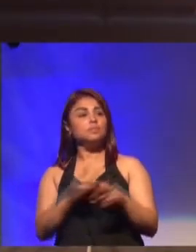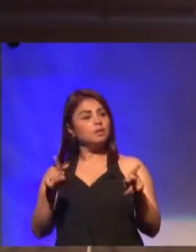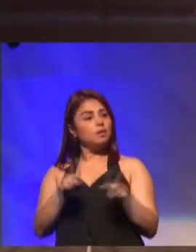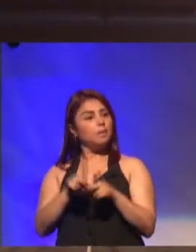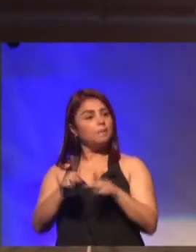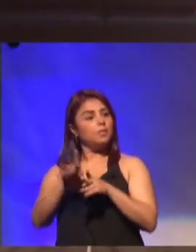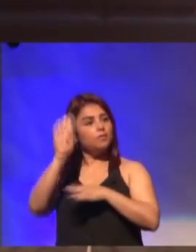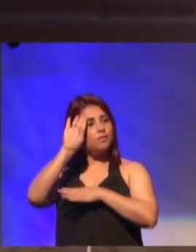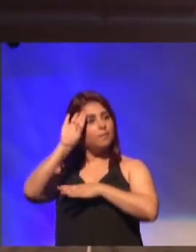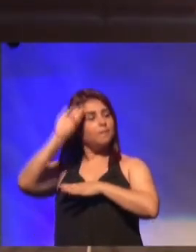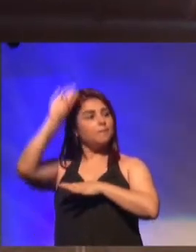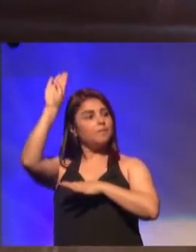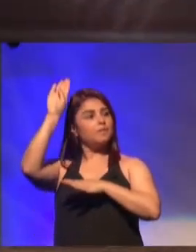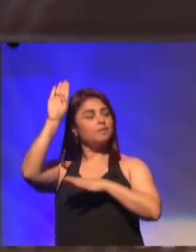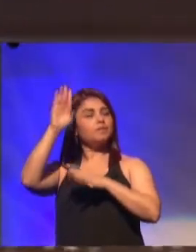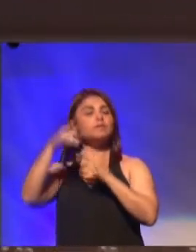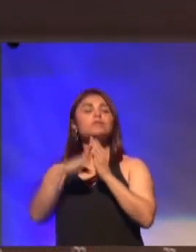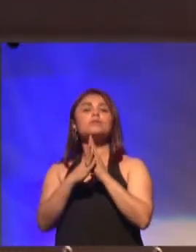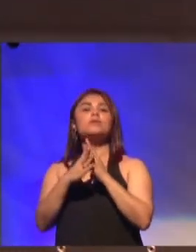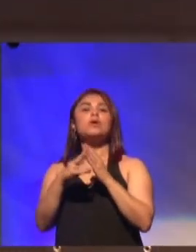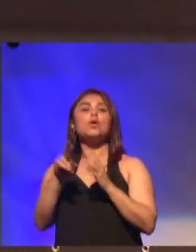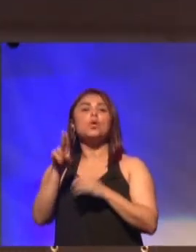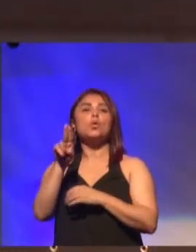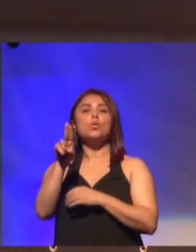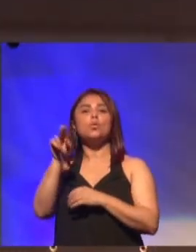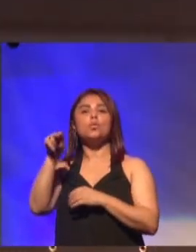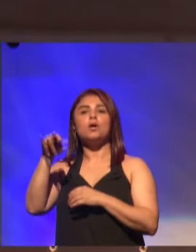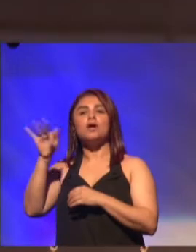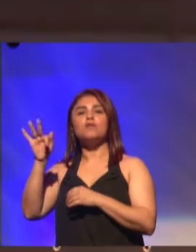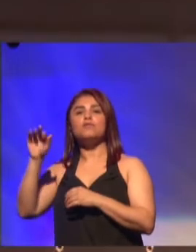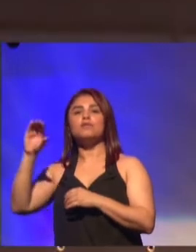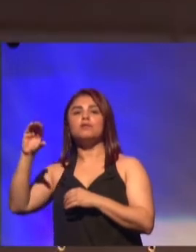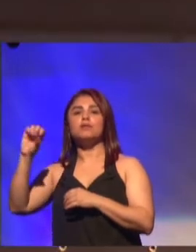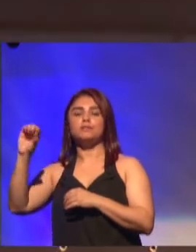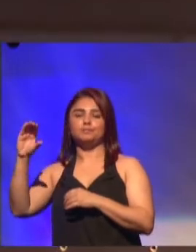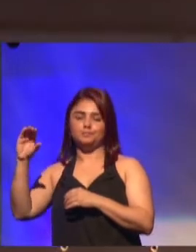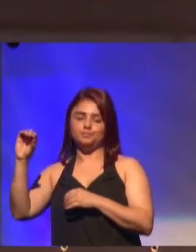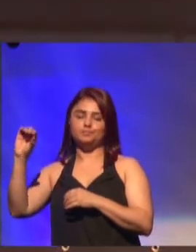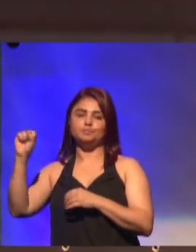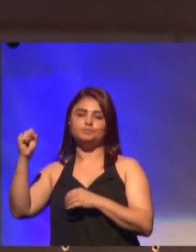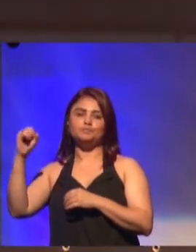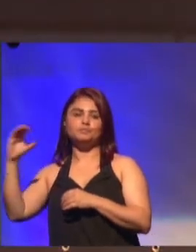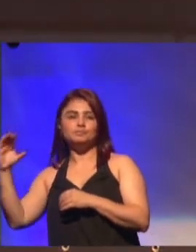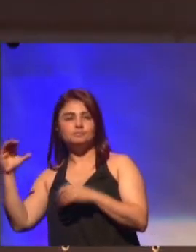Professor titular sênior na Universidade Federal de São Carlos, professor do programa de